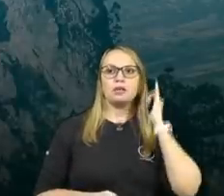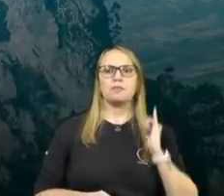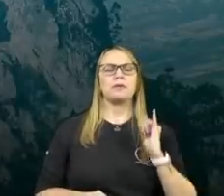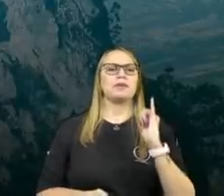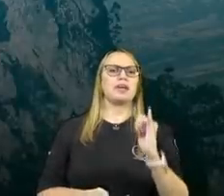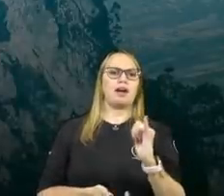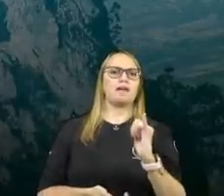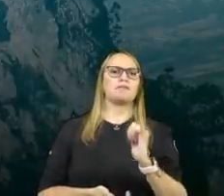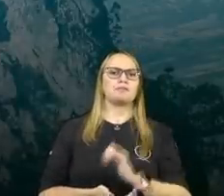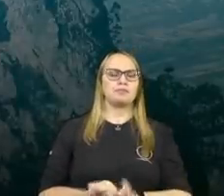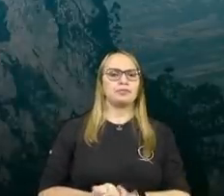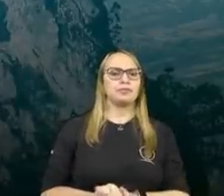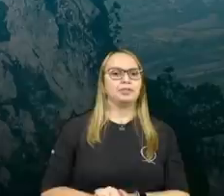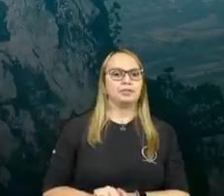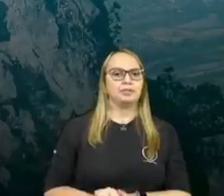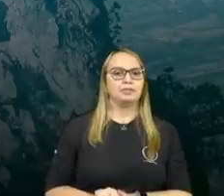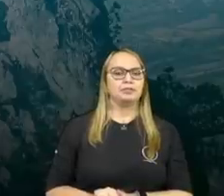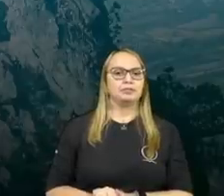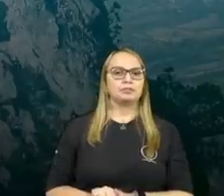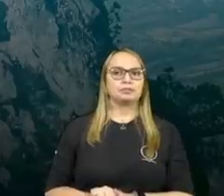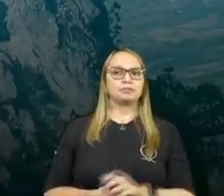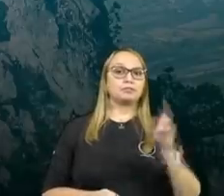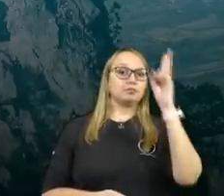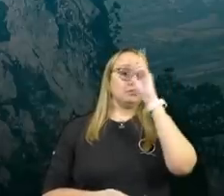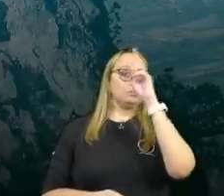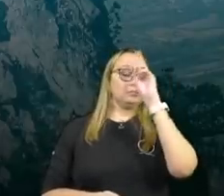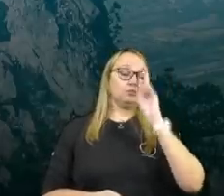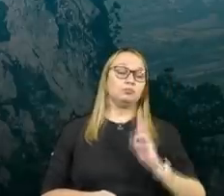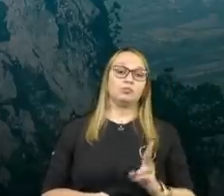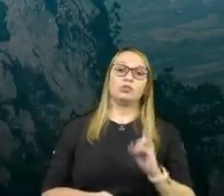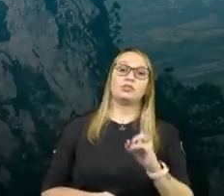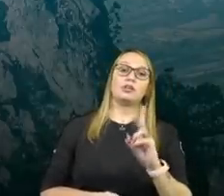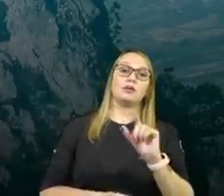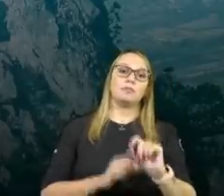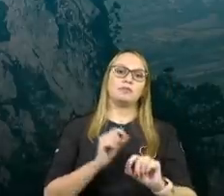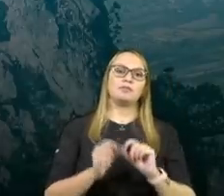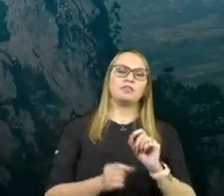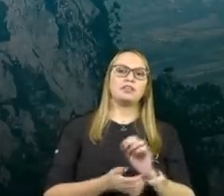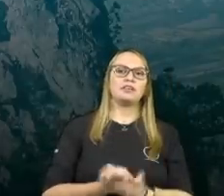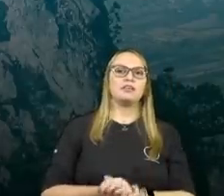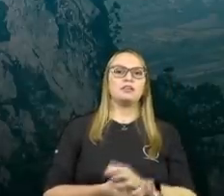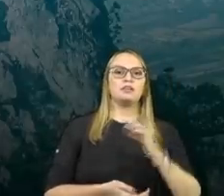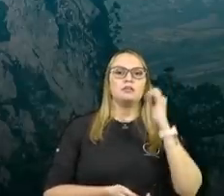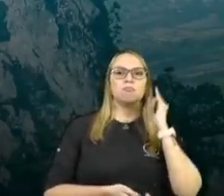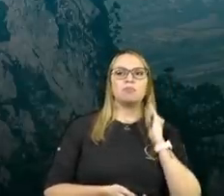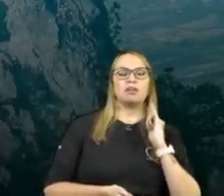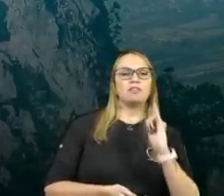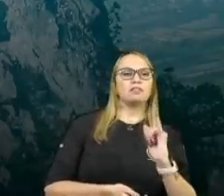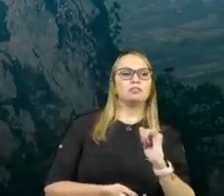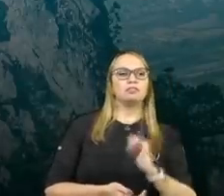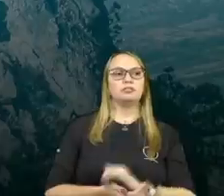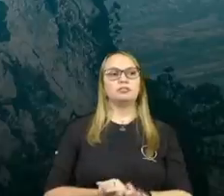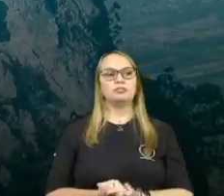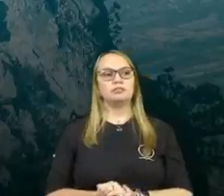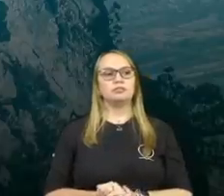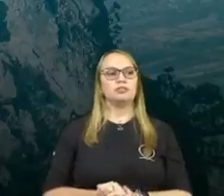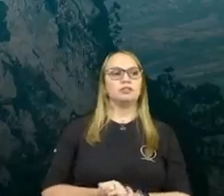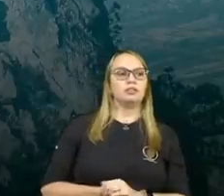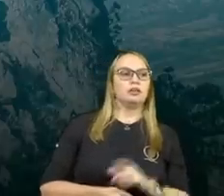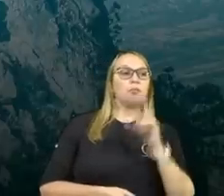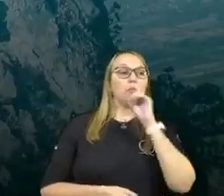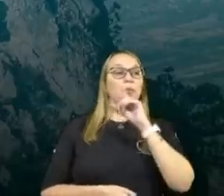palavra profética. Lembrando sempre que não é uma palavra profética solta. Está